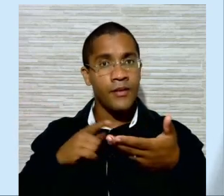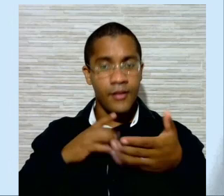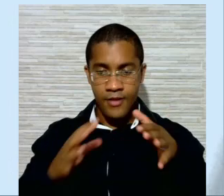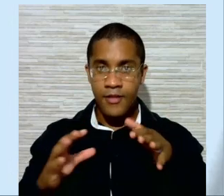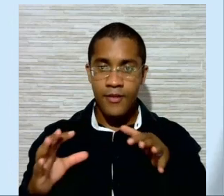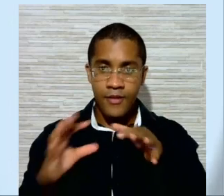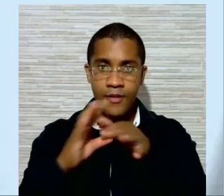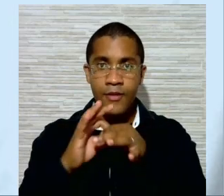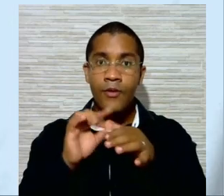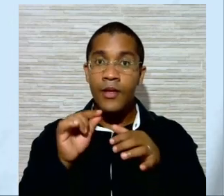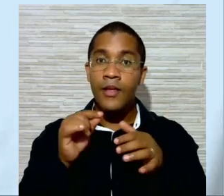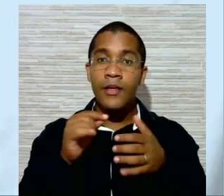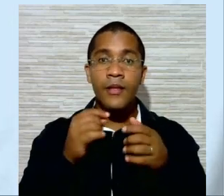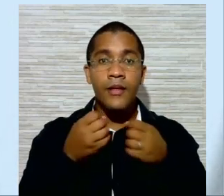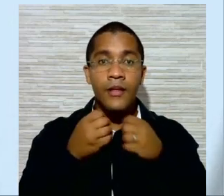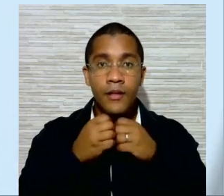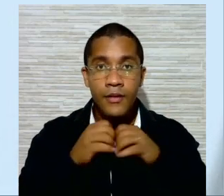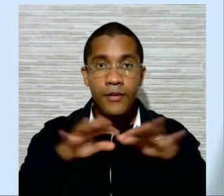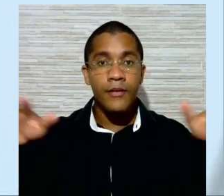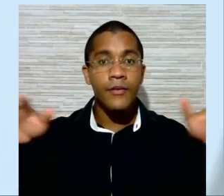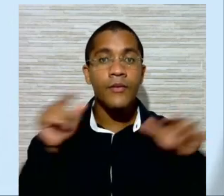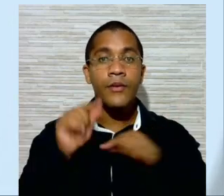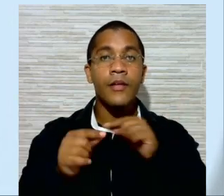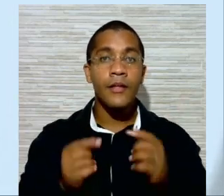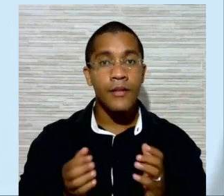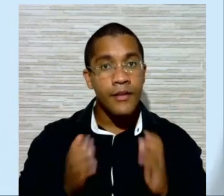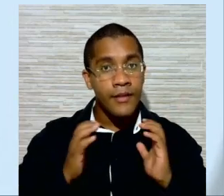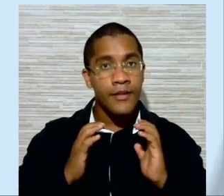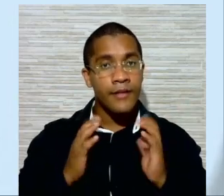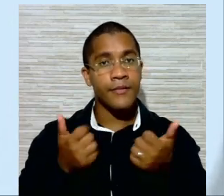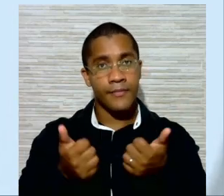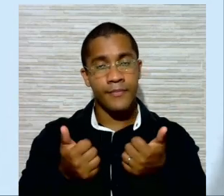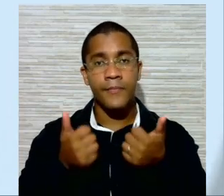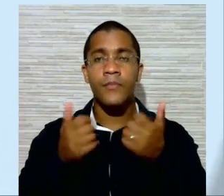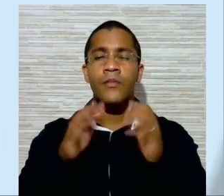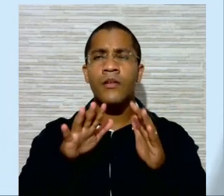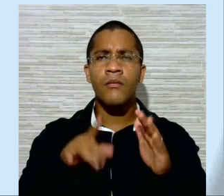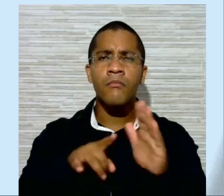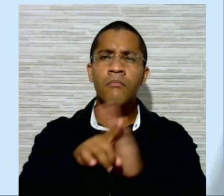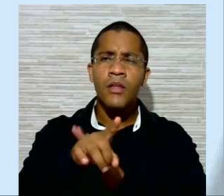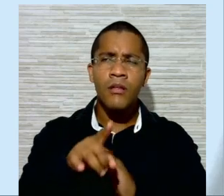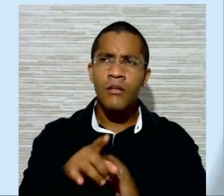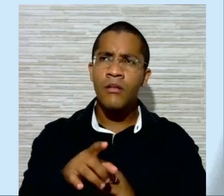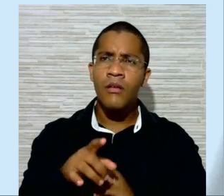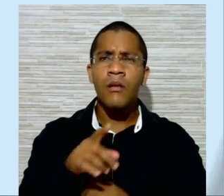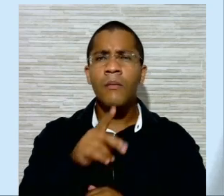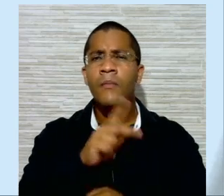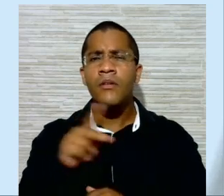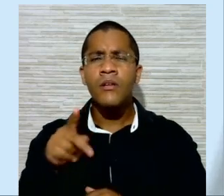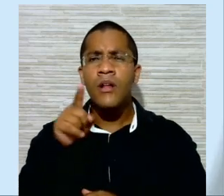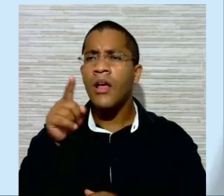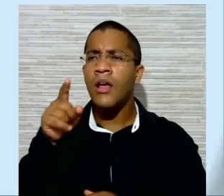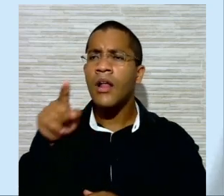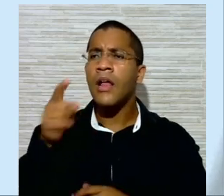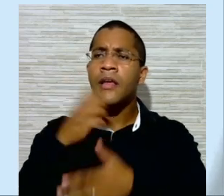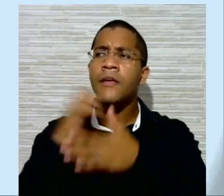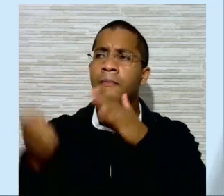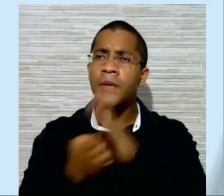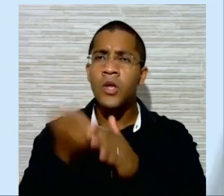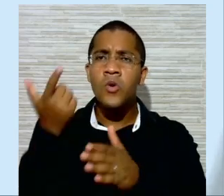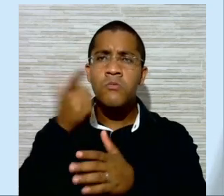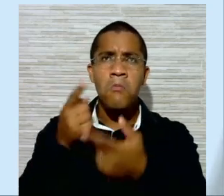natural dos seres humanos, ok? Na tela você observa a imagem, né, de uma carteira de trabalho junto com um dinheiro ao redor,